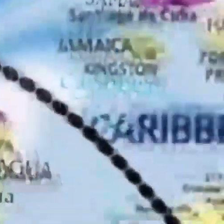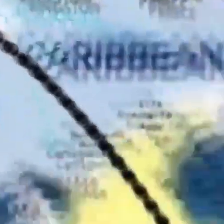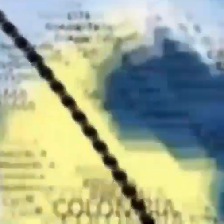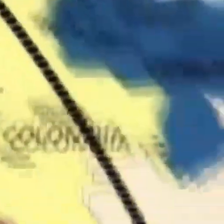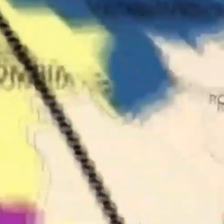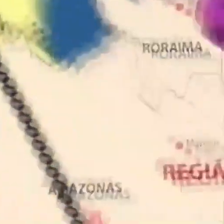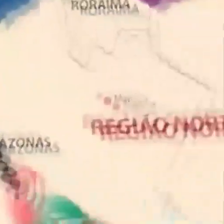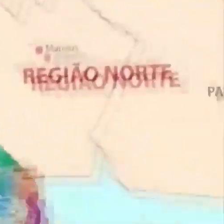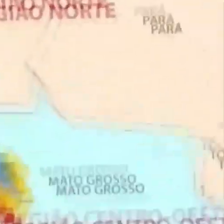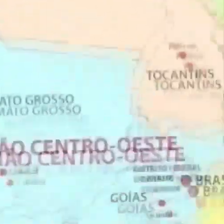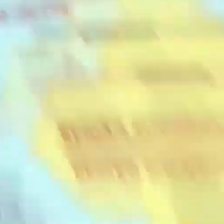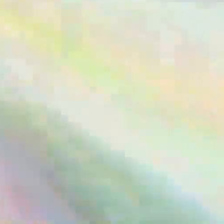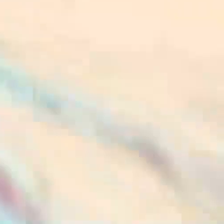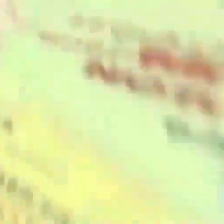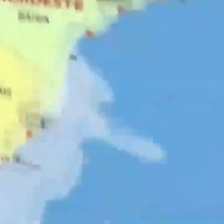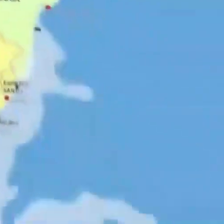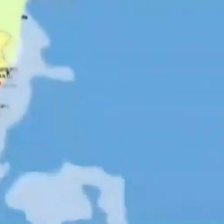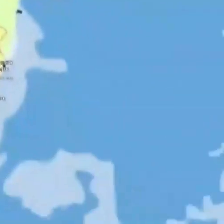he